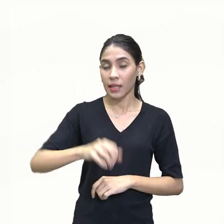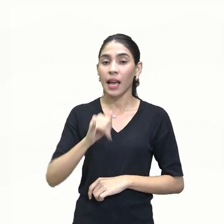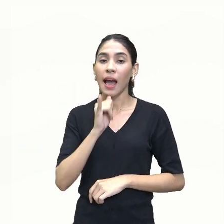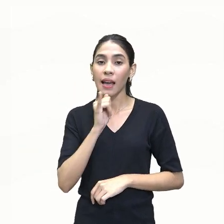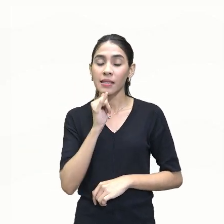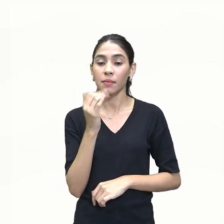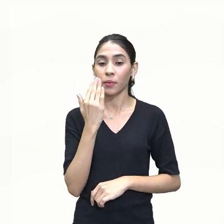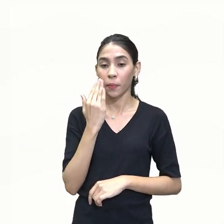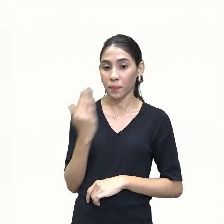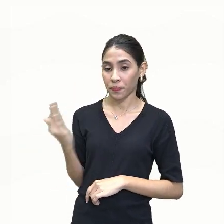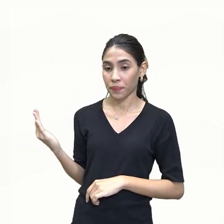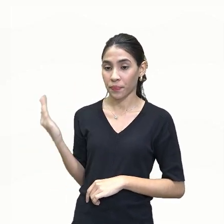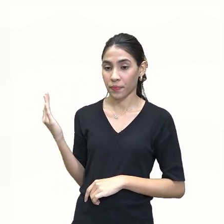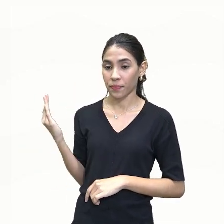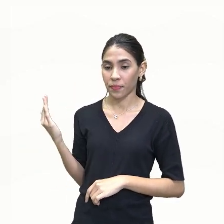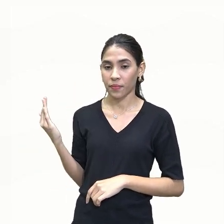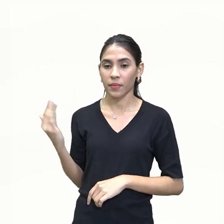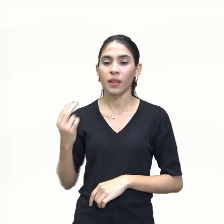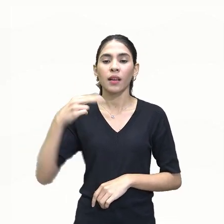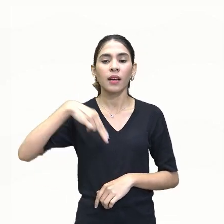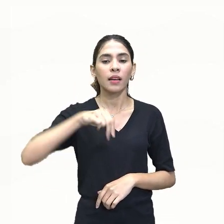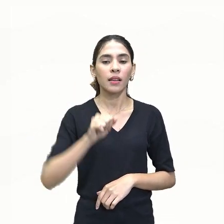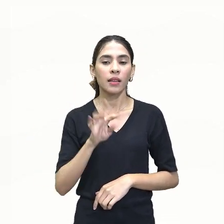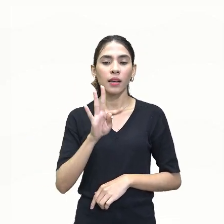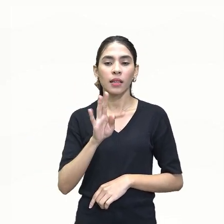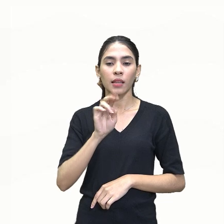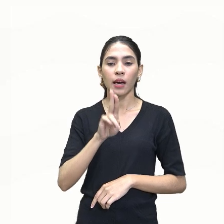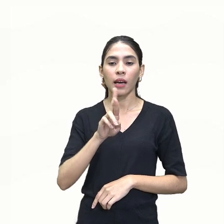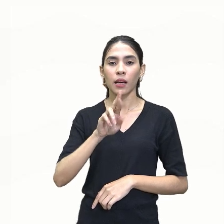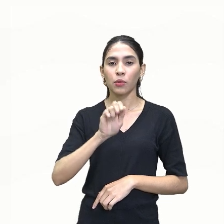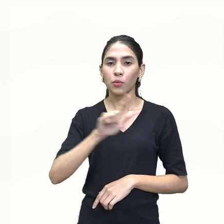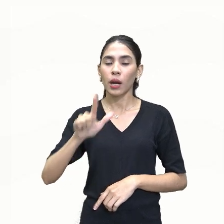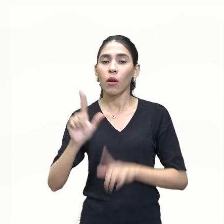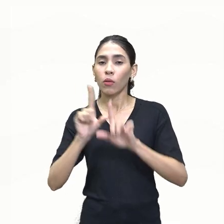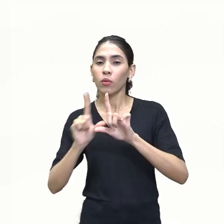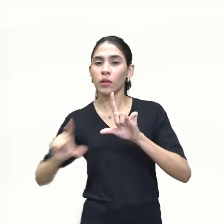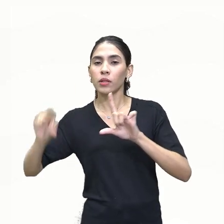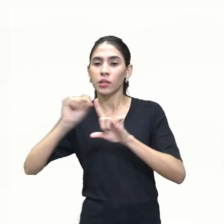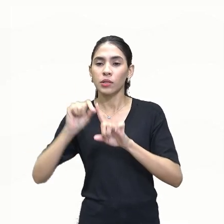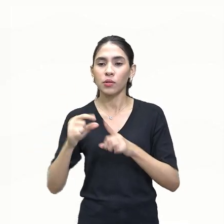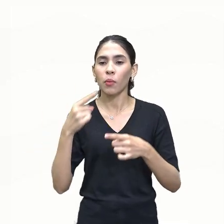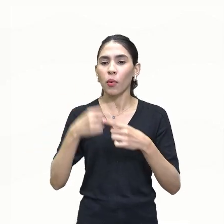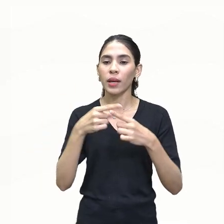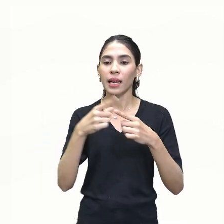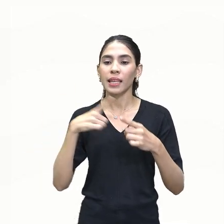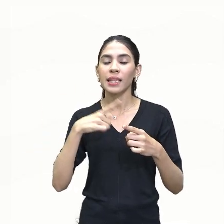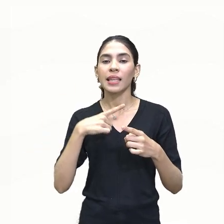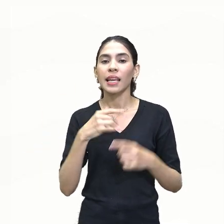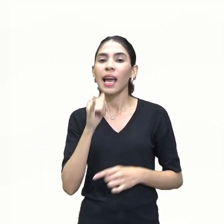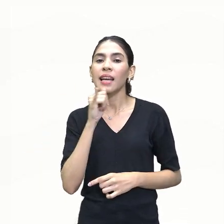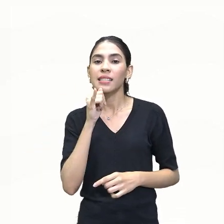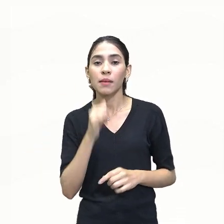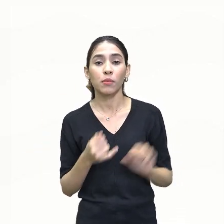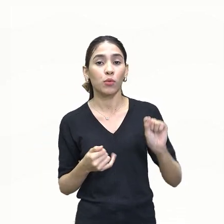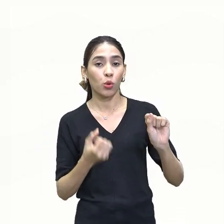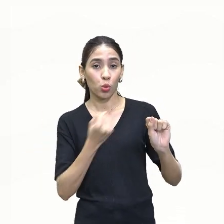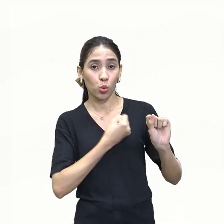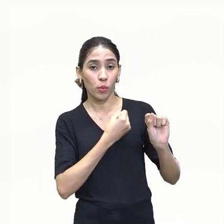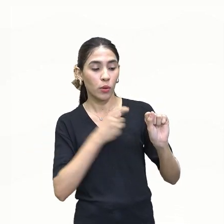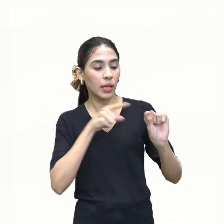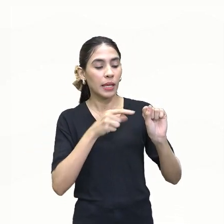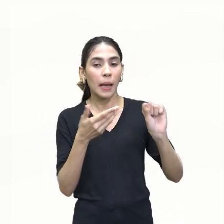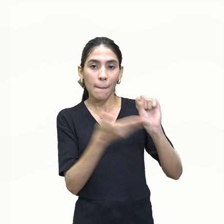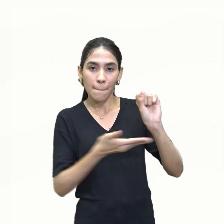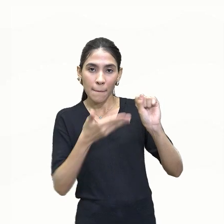logaritmo natural. Por quê? Porque ele é o que tem a base Euler. Temos aqui o